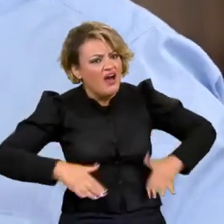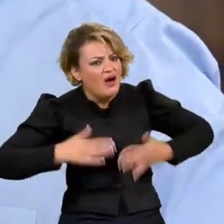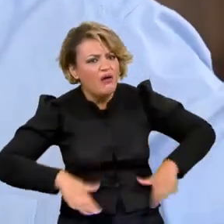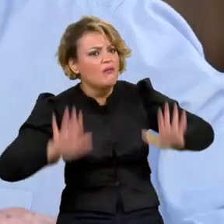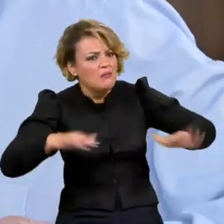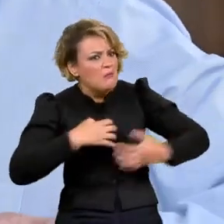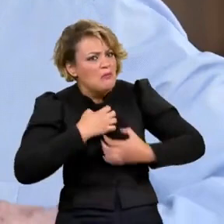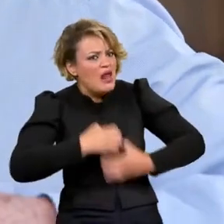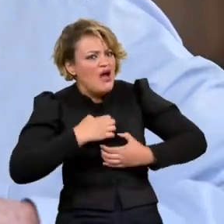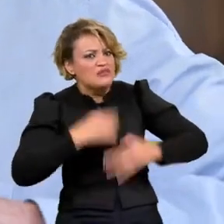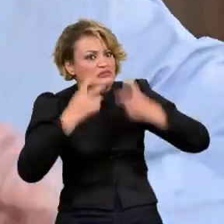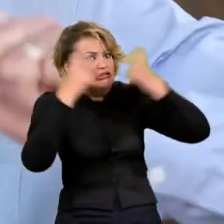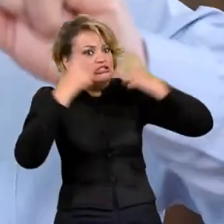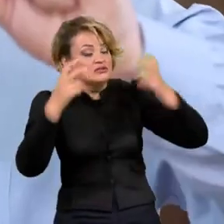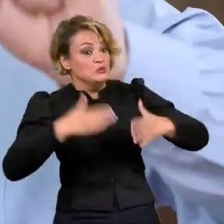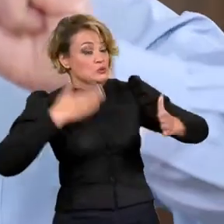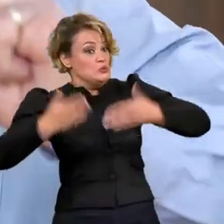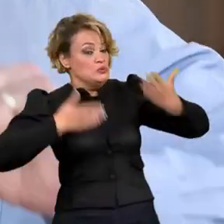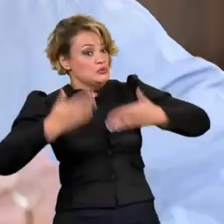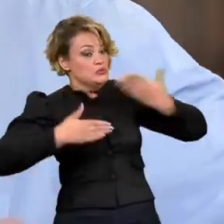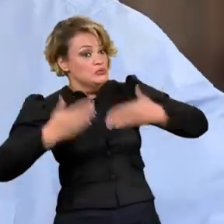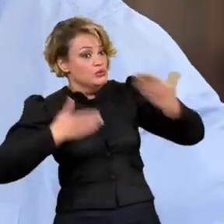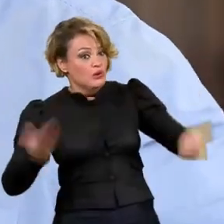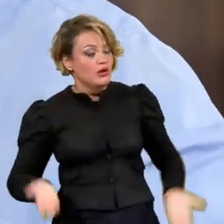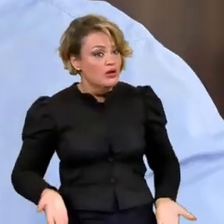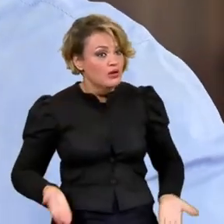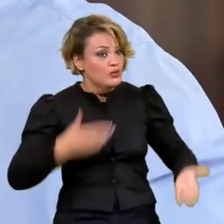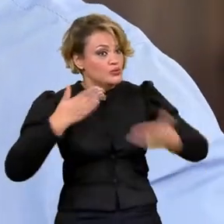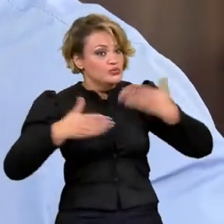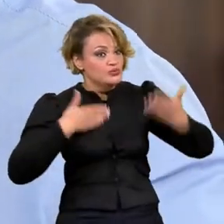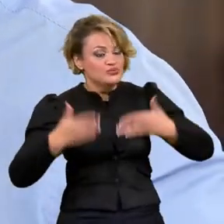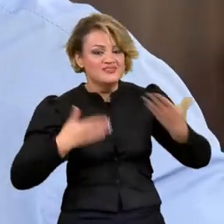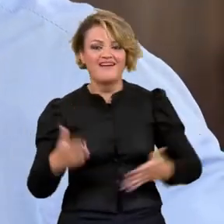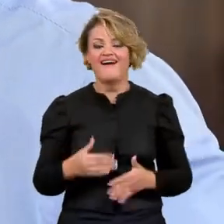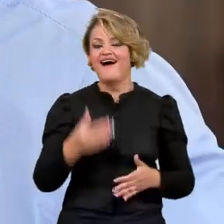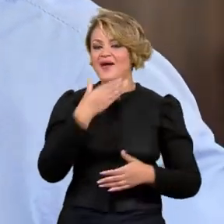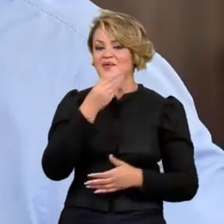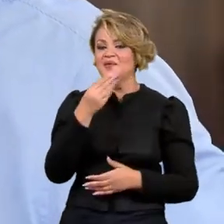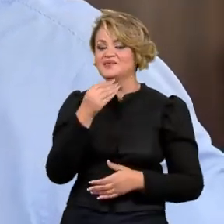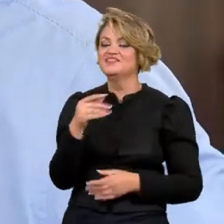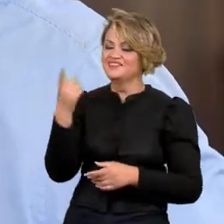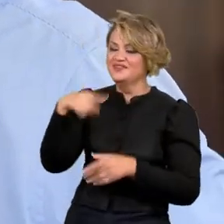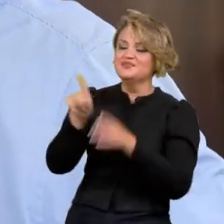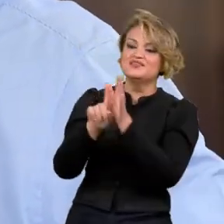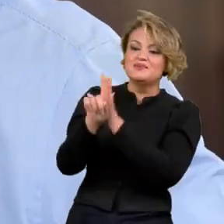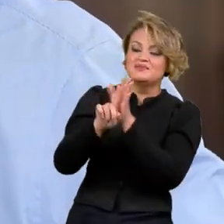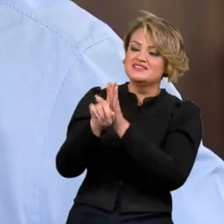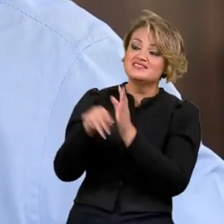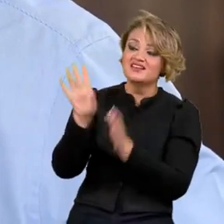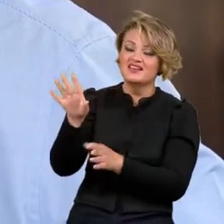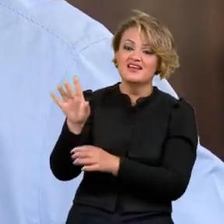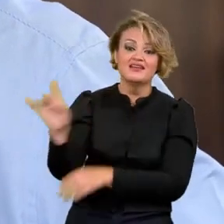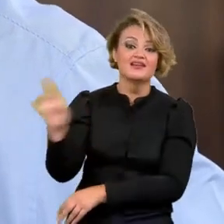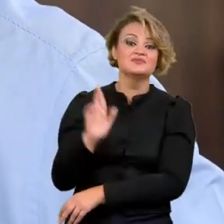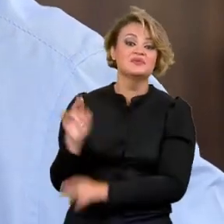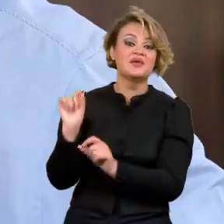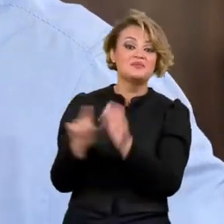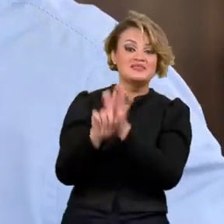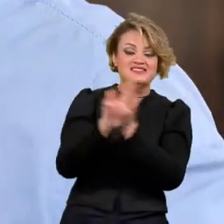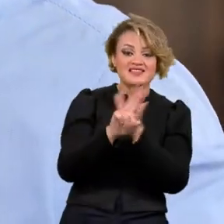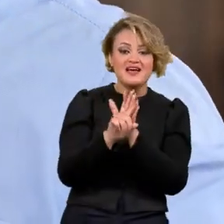E aí o Duda medonha tá vendo uma pesquisa você sabe por que que deu na pesquisa o povo queria reforma agrária